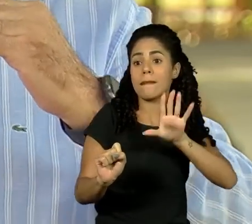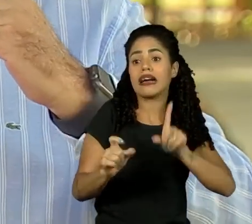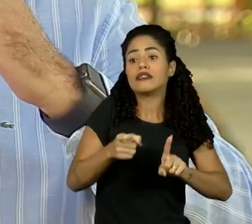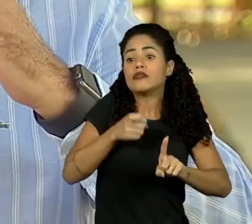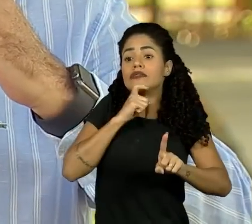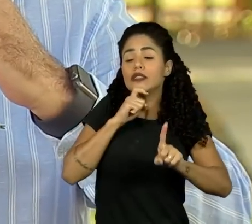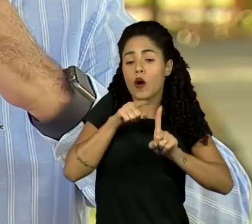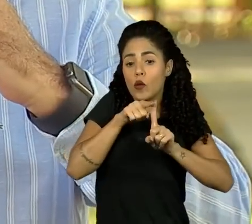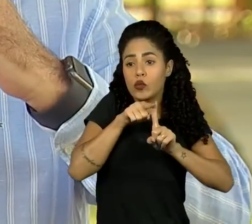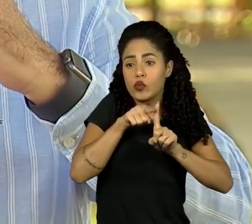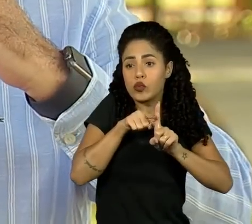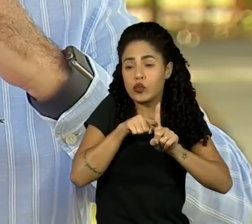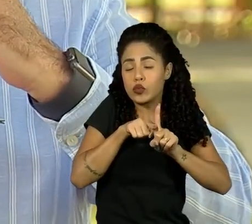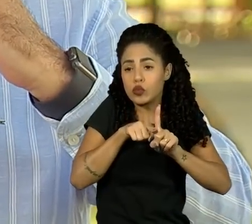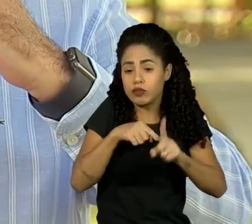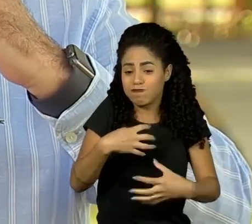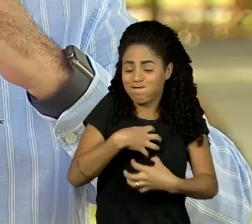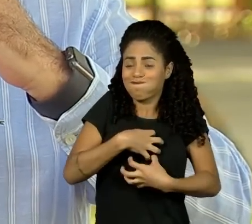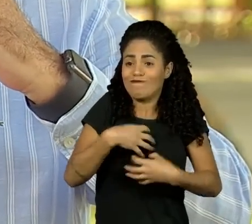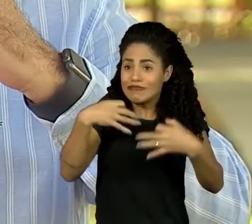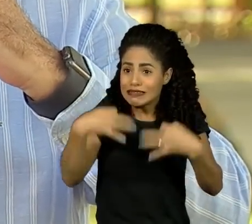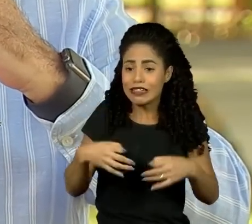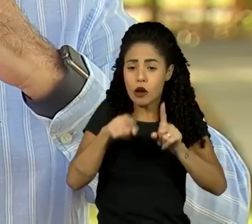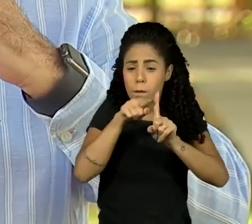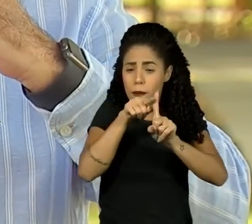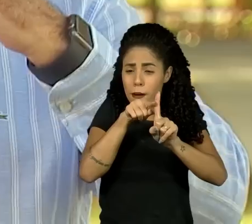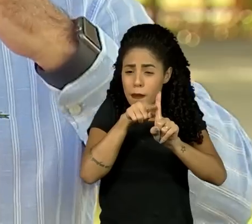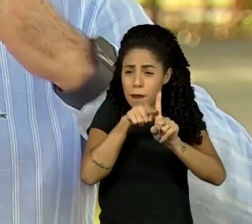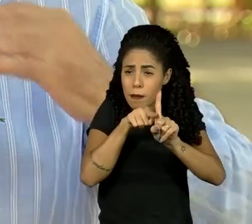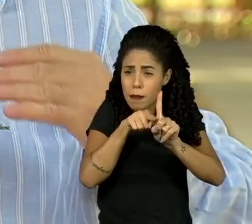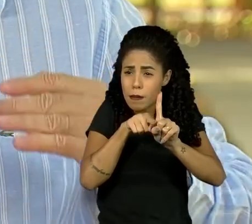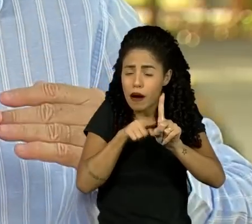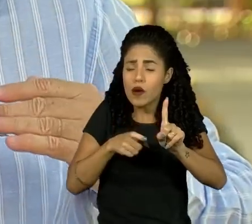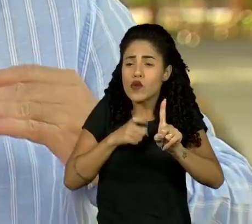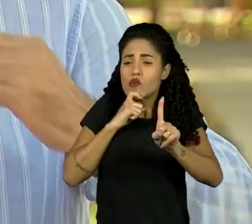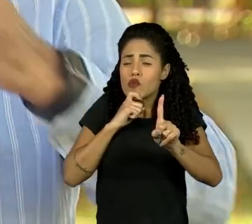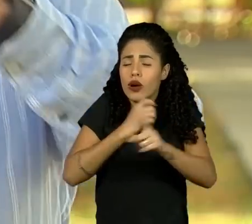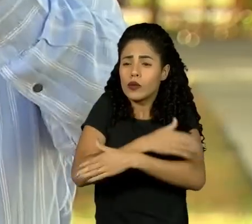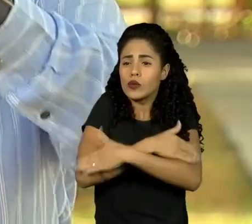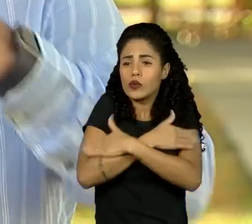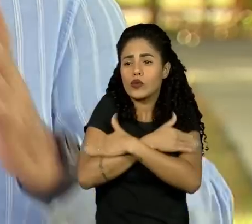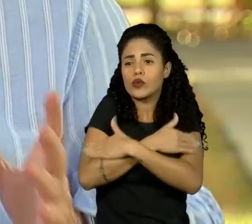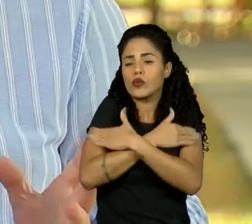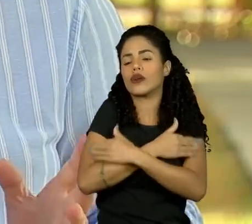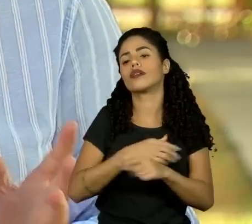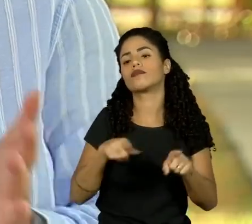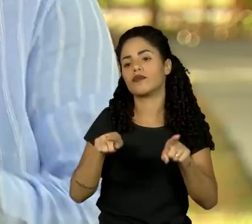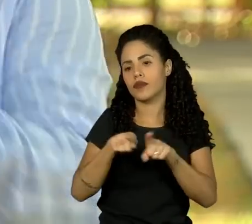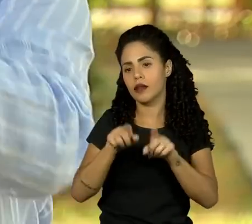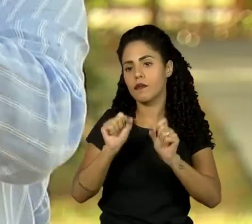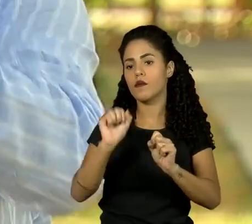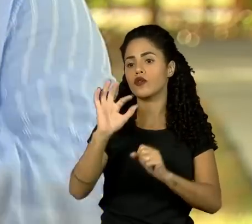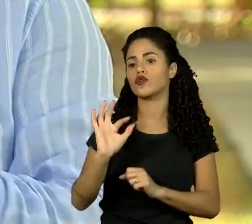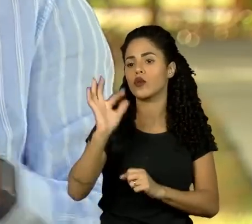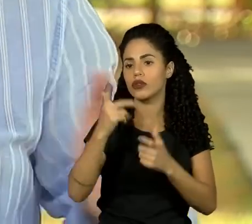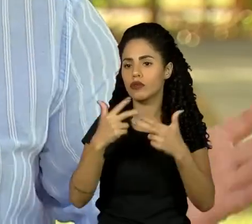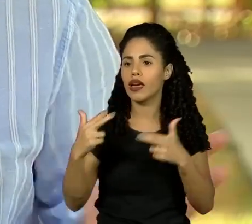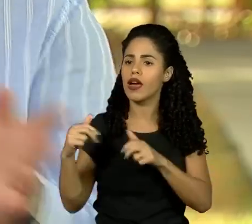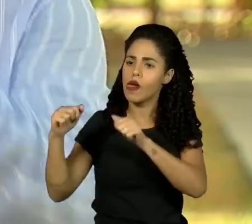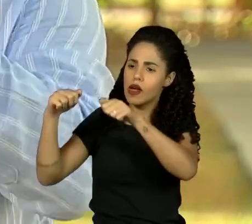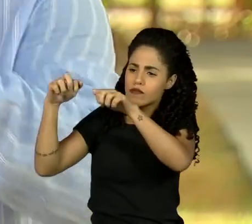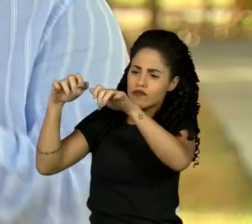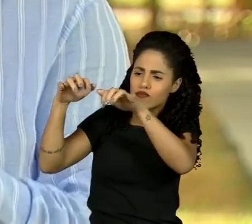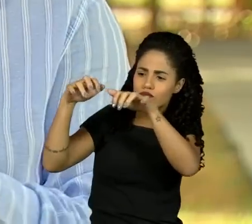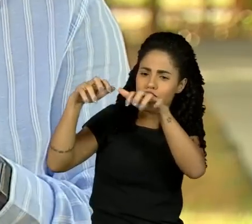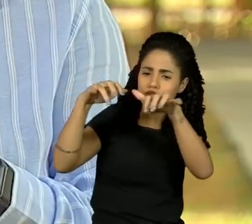então você sofre um pouco mais com temperaturas mais baixas, né? Além de estar muito mais propício a receber as frentes frias que